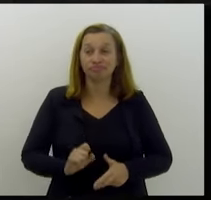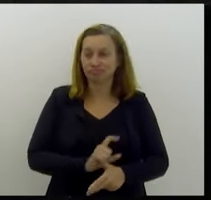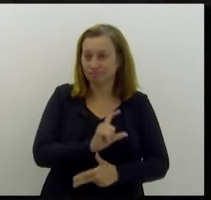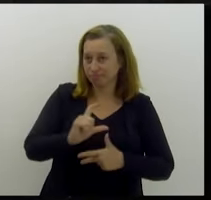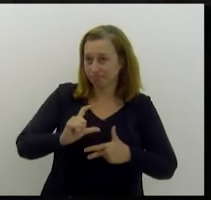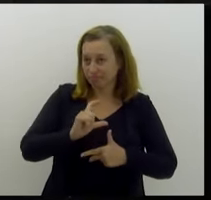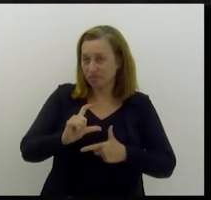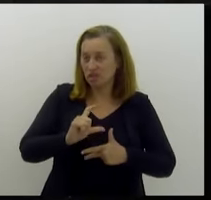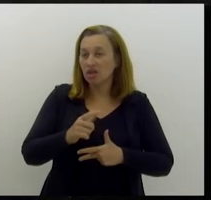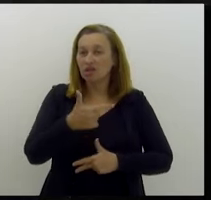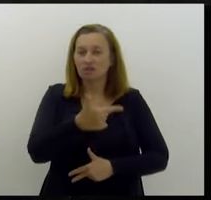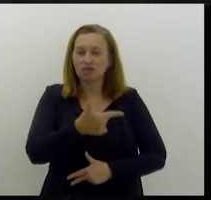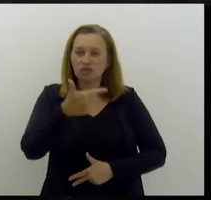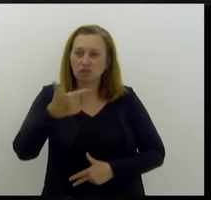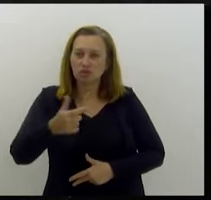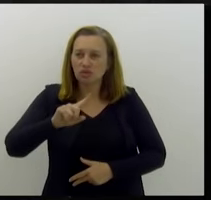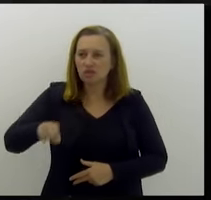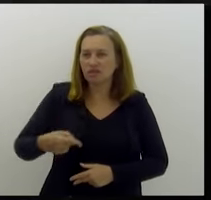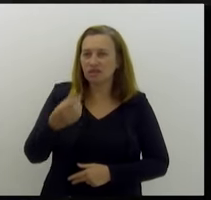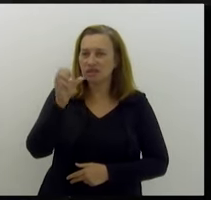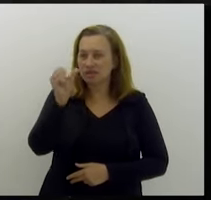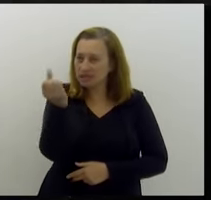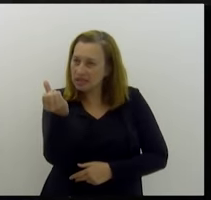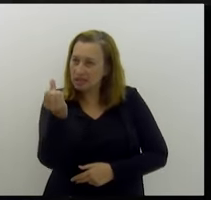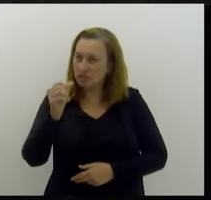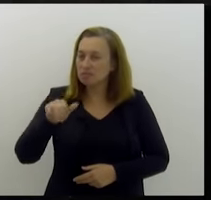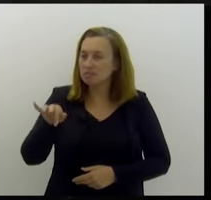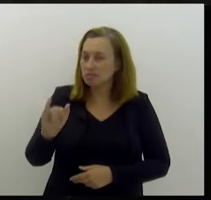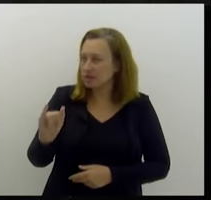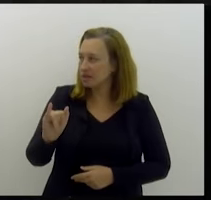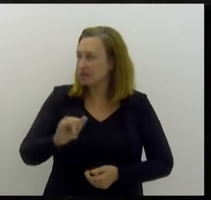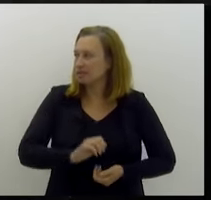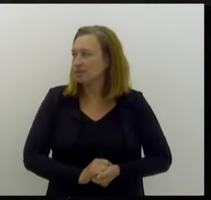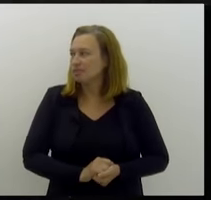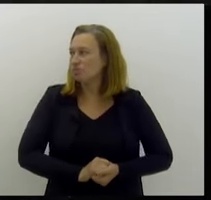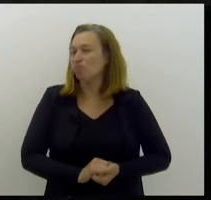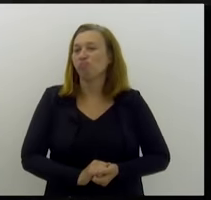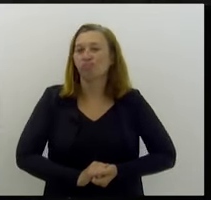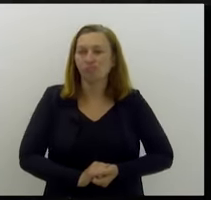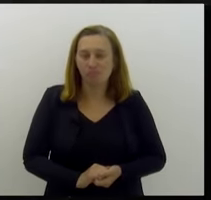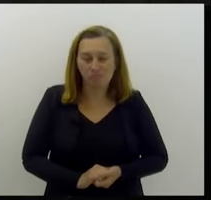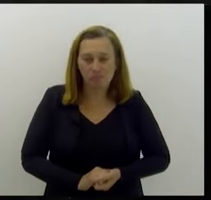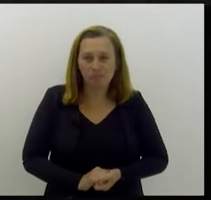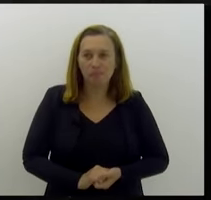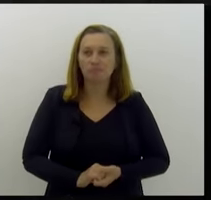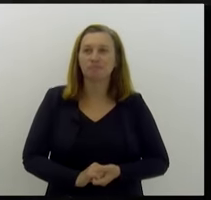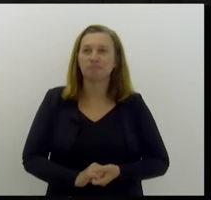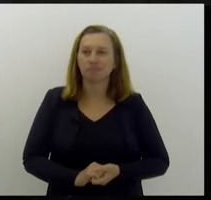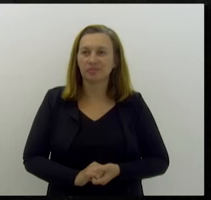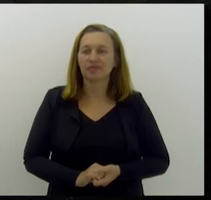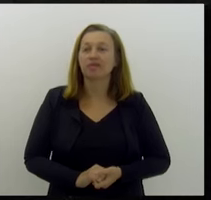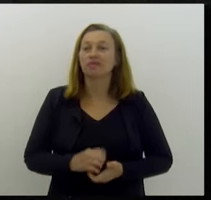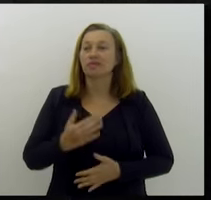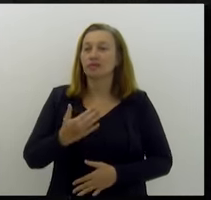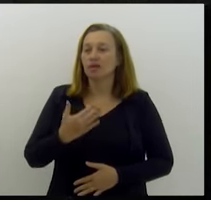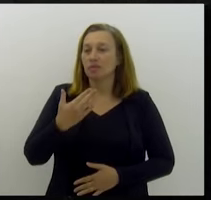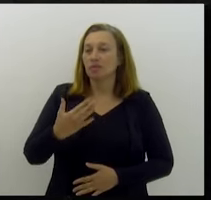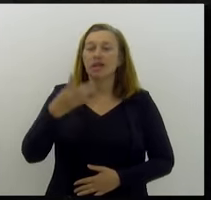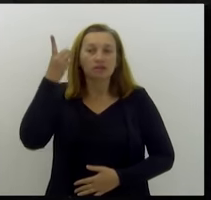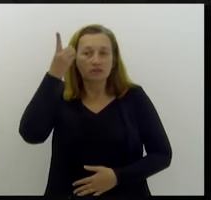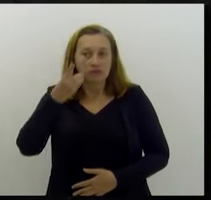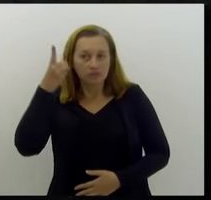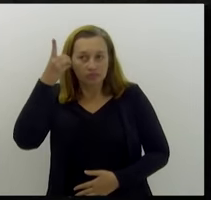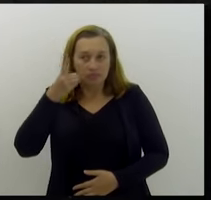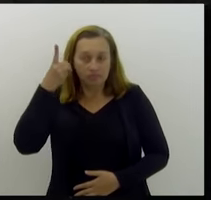de 22,6 bi Então se o Executivo manda mensagem para cá revogando lei de autoria dos deputados que